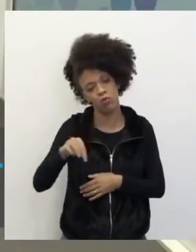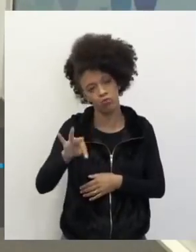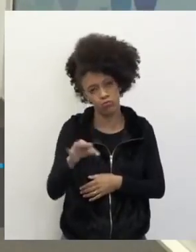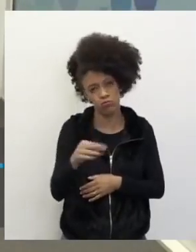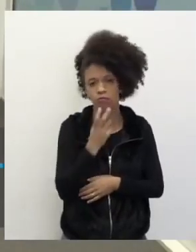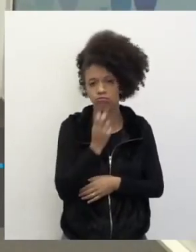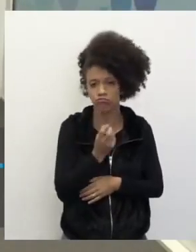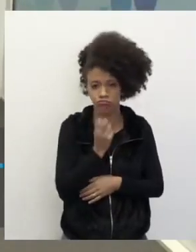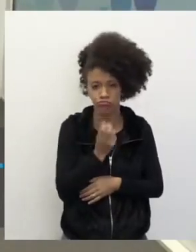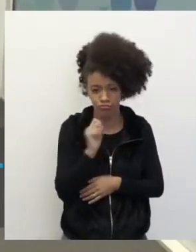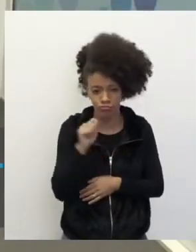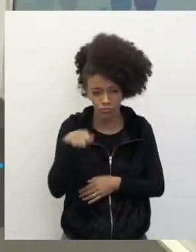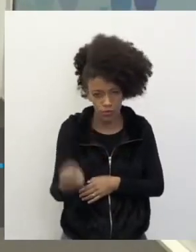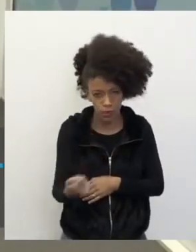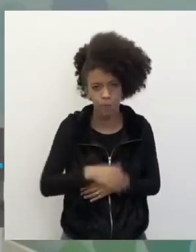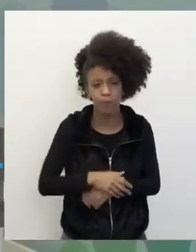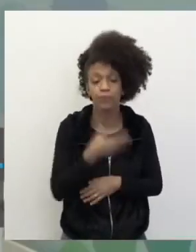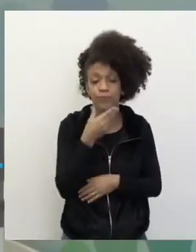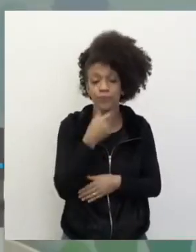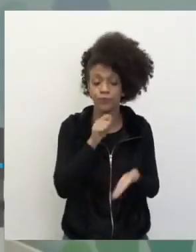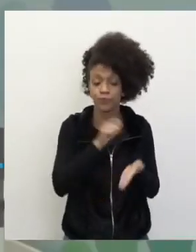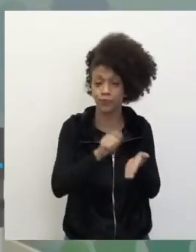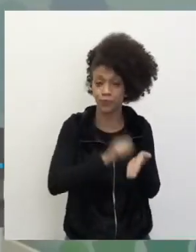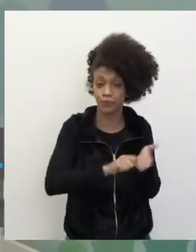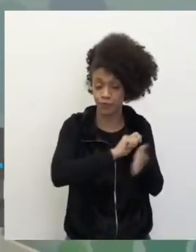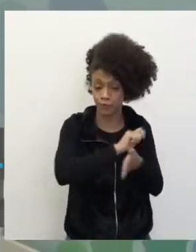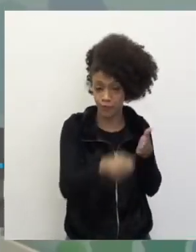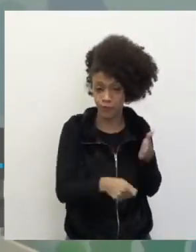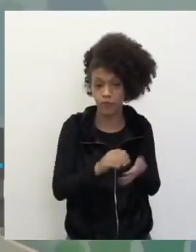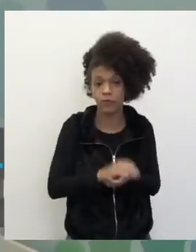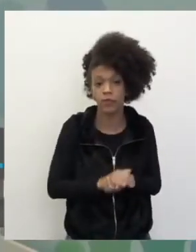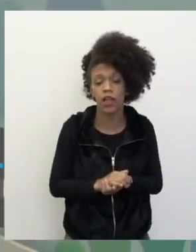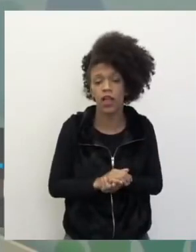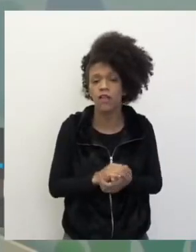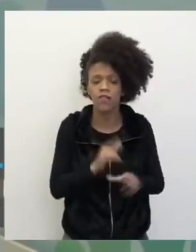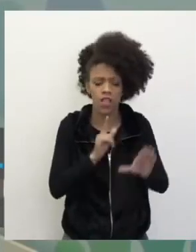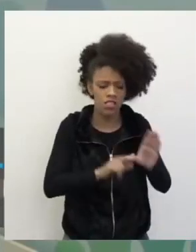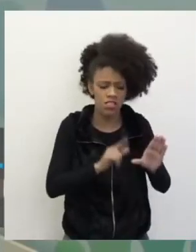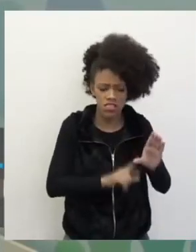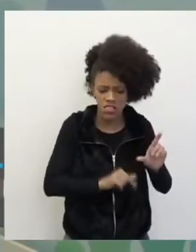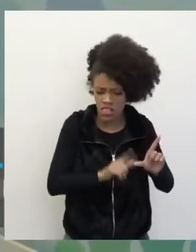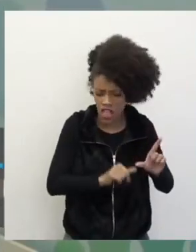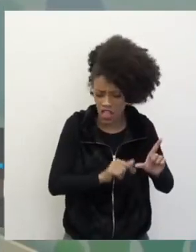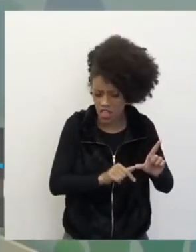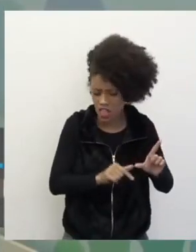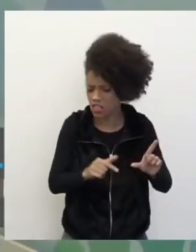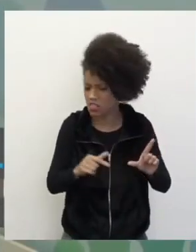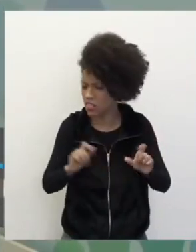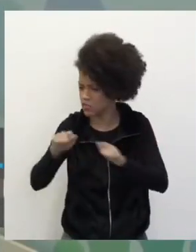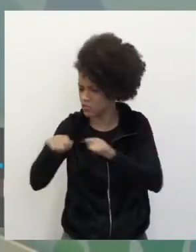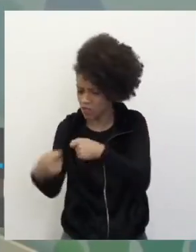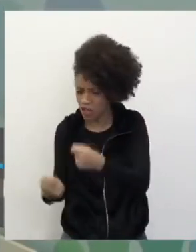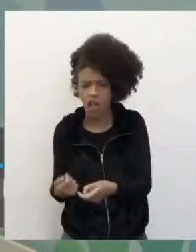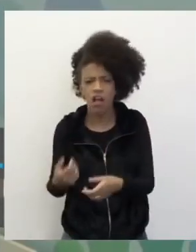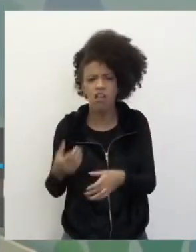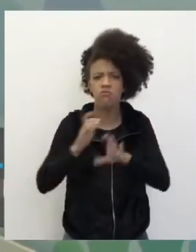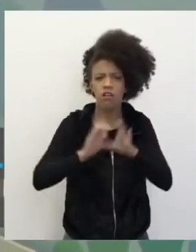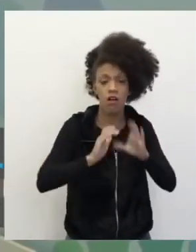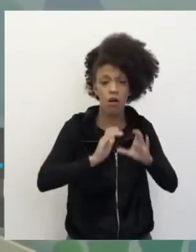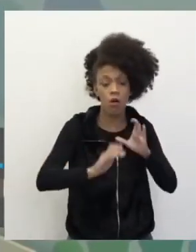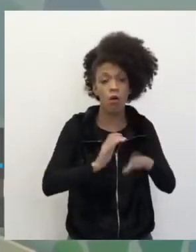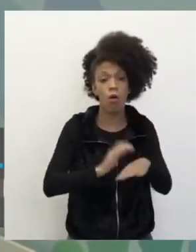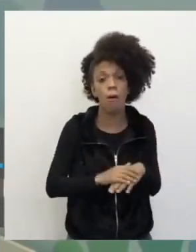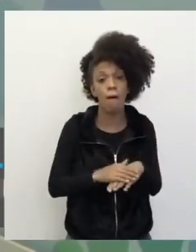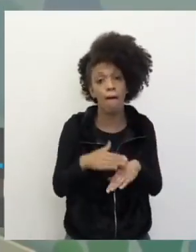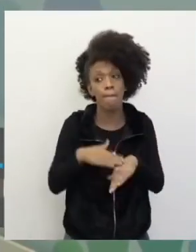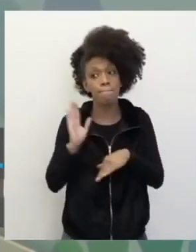Quando você vai diminuindo as letras para você dizer mais coisa. Isso é importantíssimo, né? Você consegue se comunicar mais